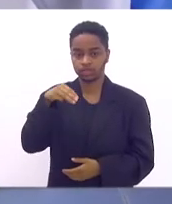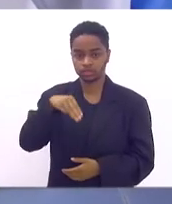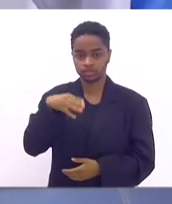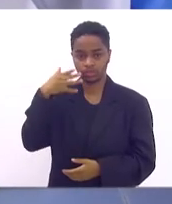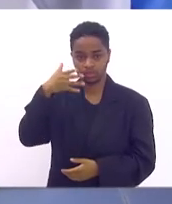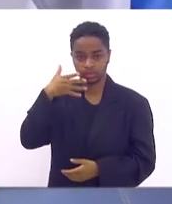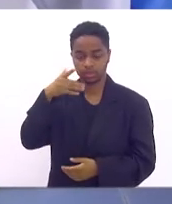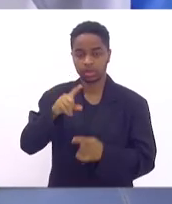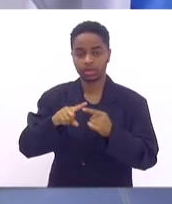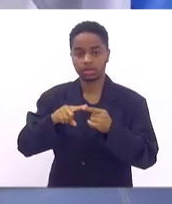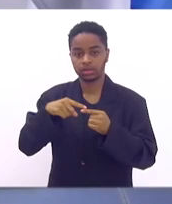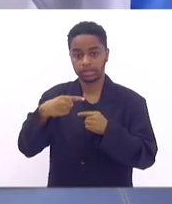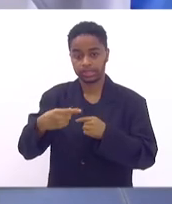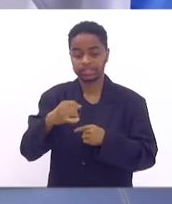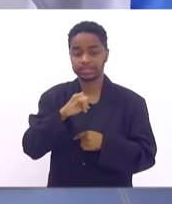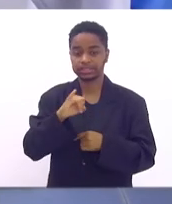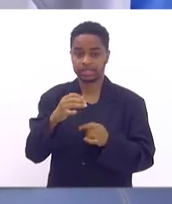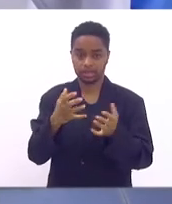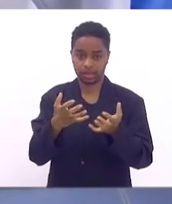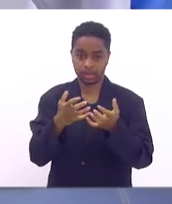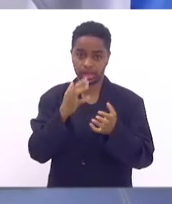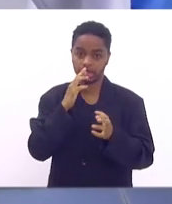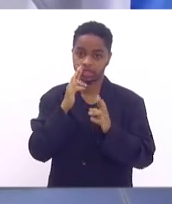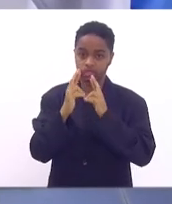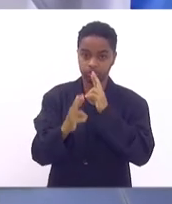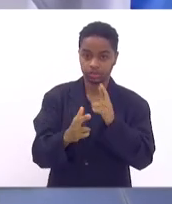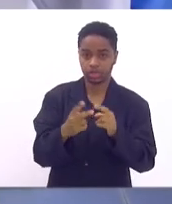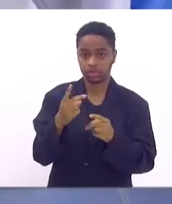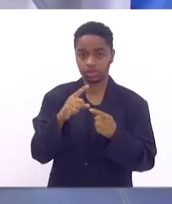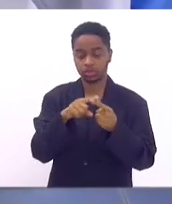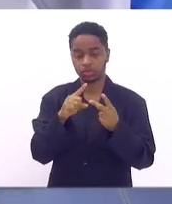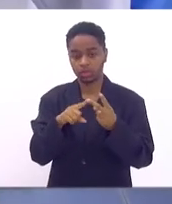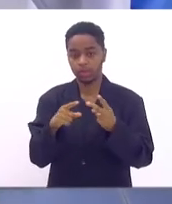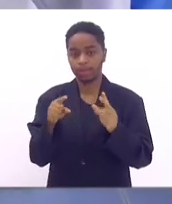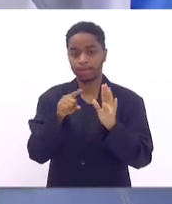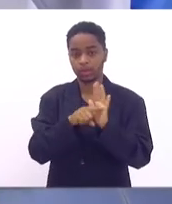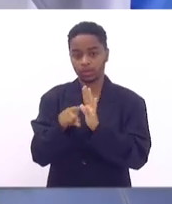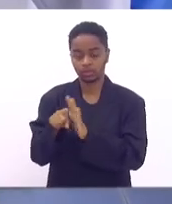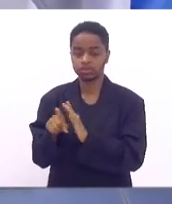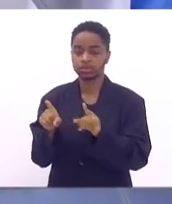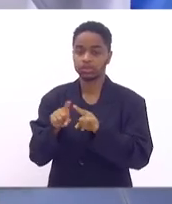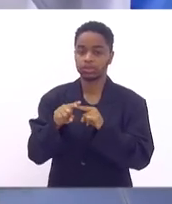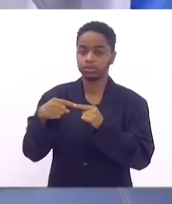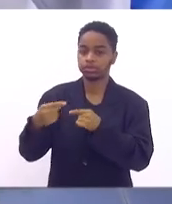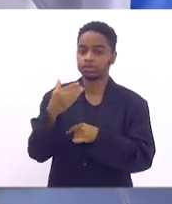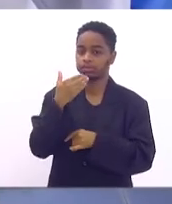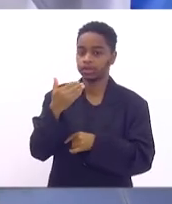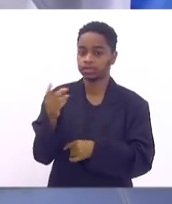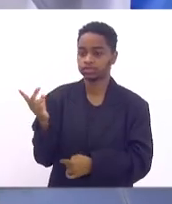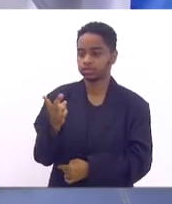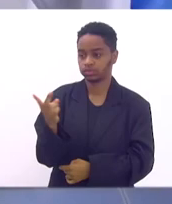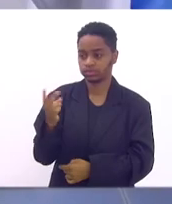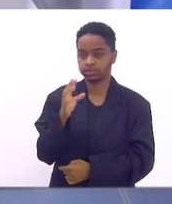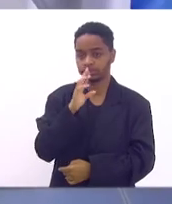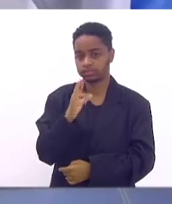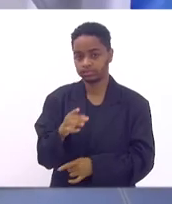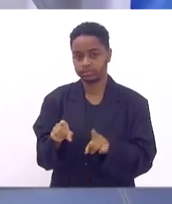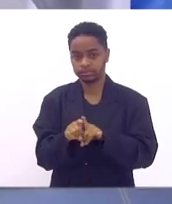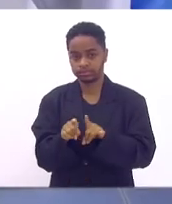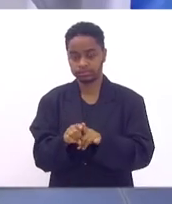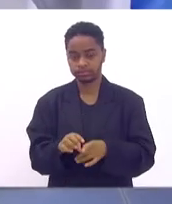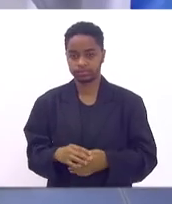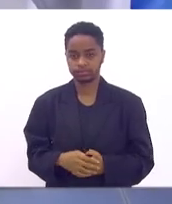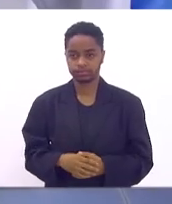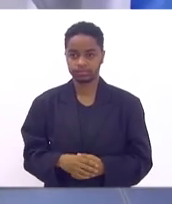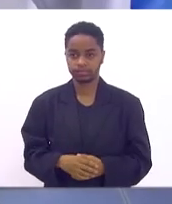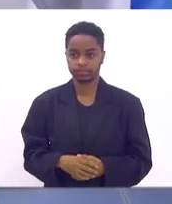apresentação e, em seguida, se quiser, ao final, já responder as duas perguntas, aí a gente volta para a doutora Pâmela e para a doutora Júlia para as suas considerações finais.